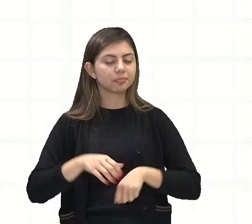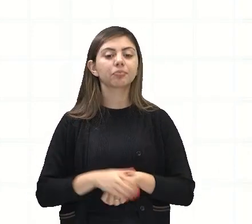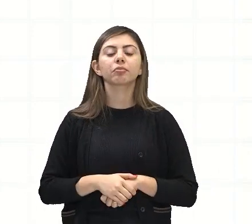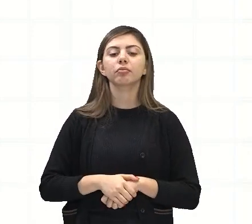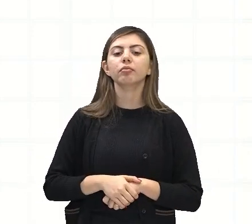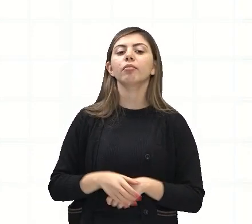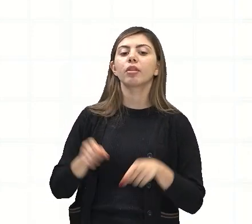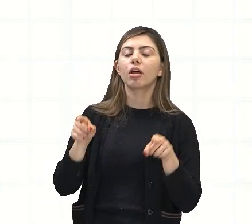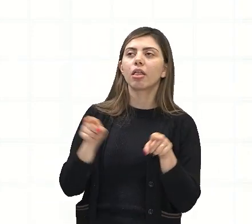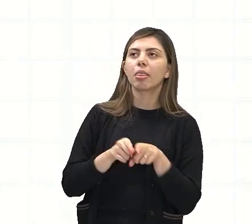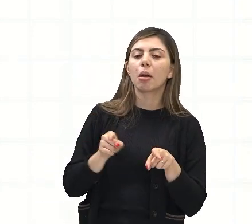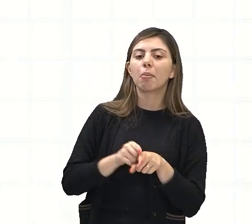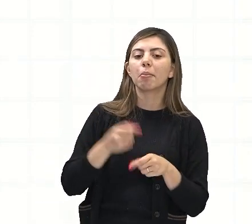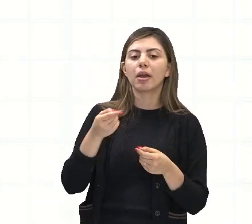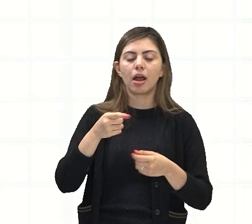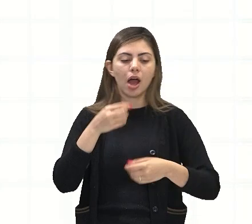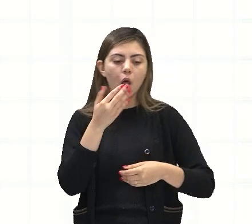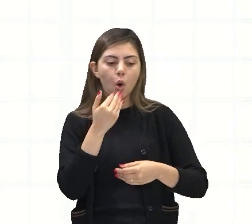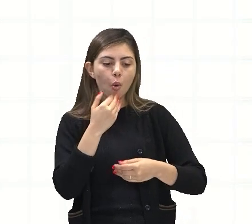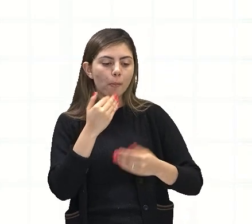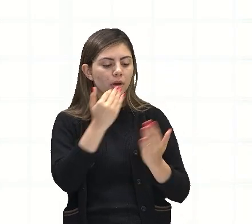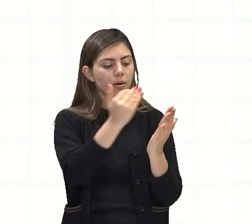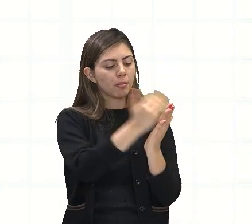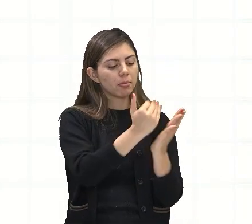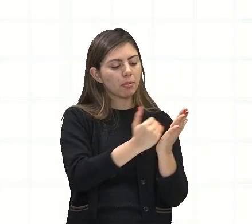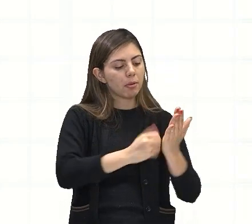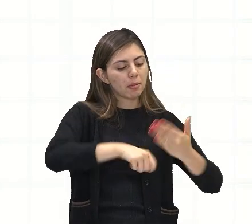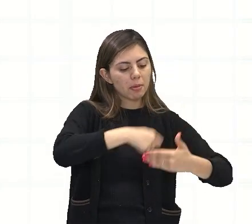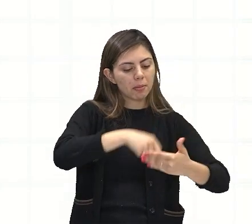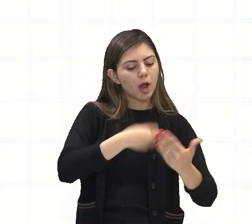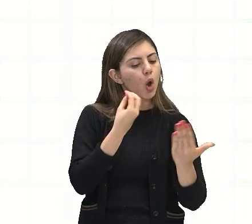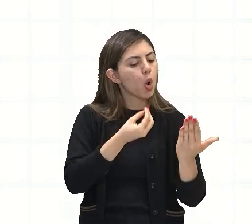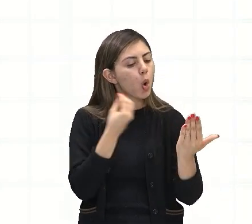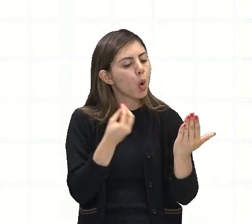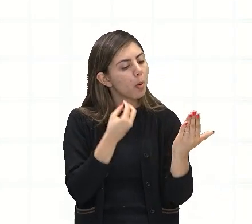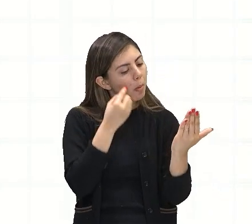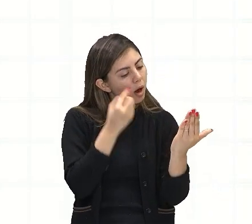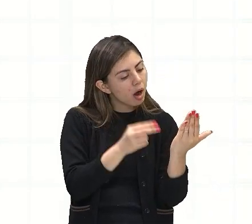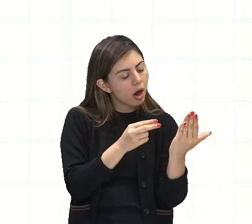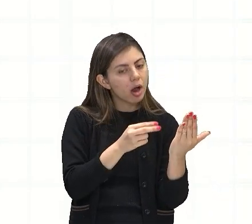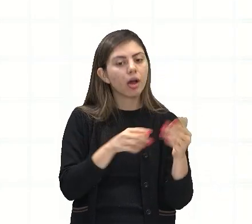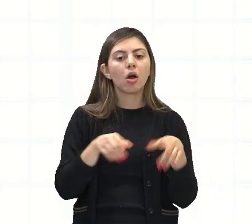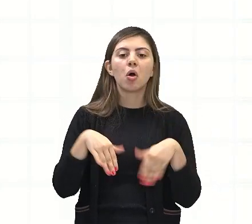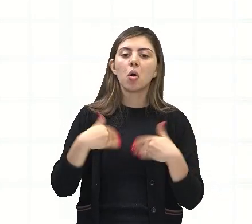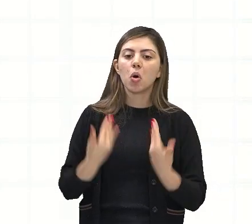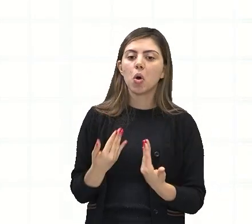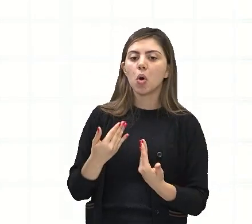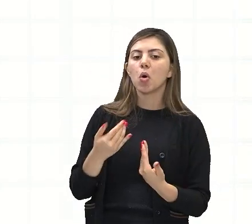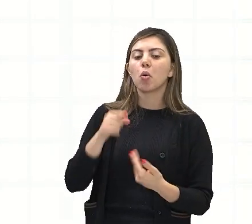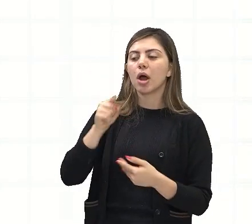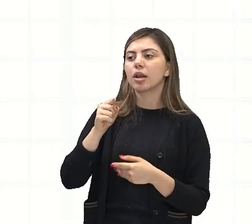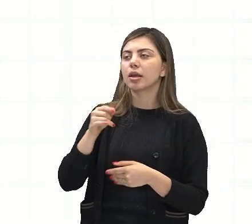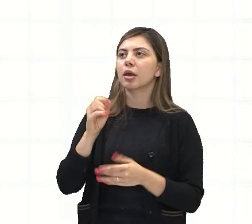culinárias, manuais de instrução. Comprei um objeto, comprei uma geladeira. Eu tenho lá o manual de